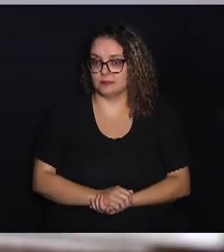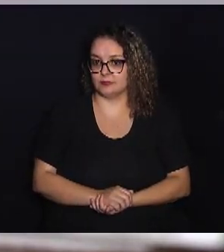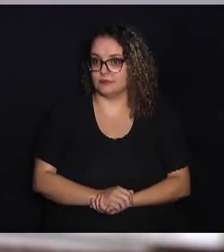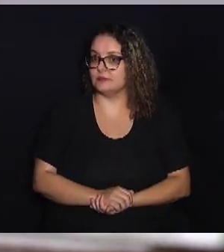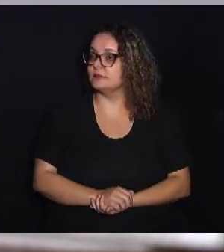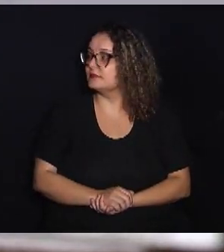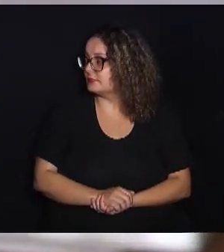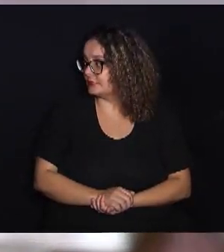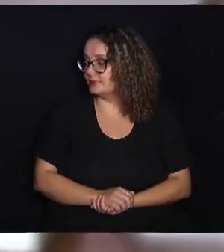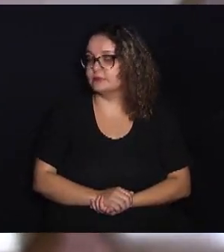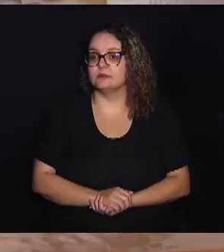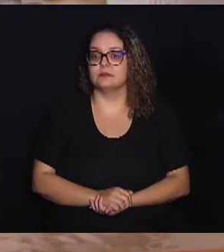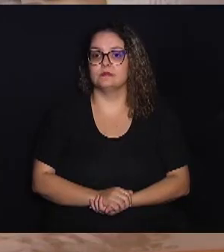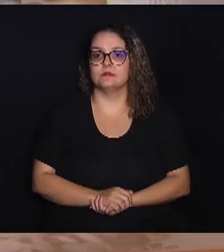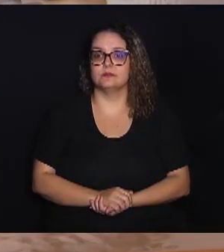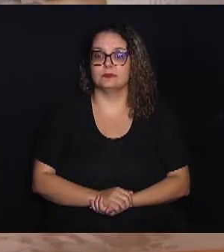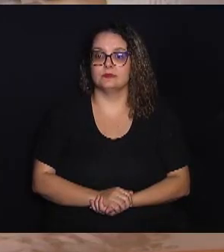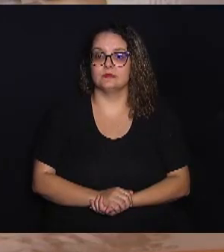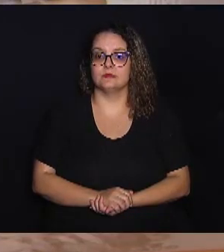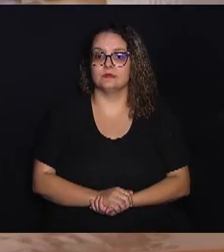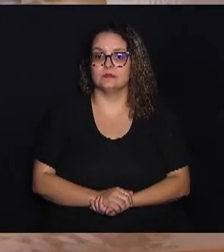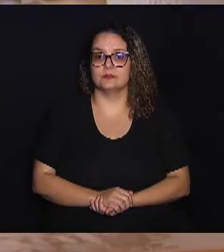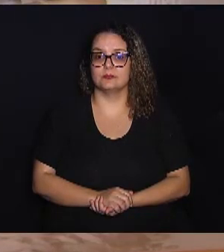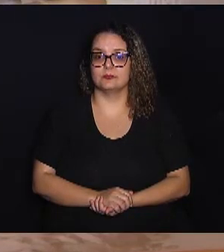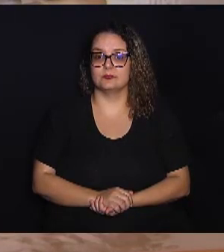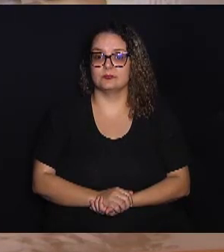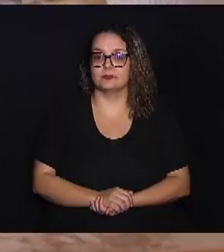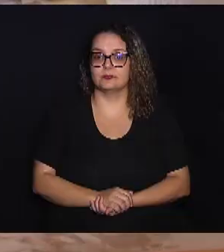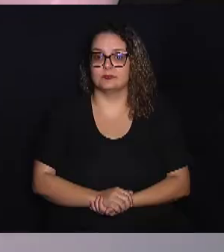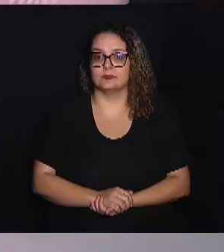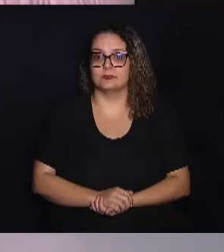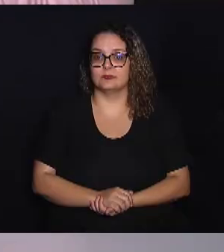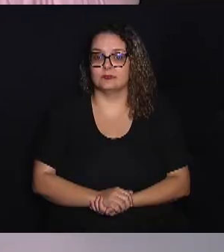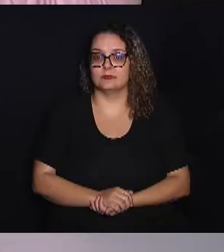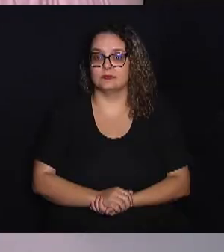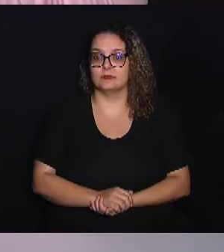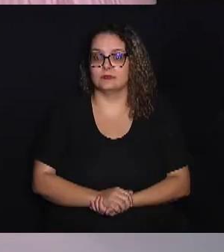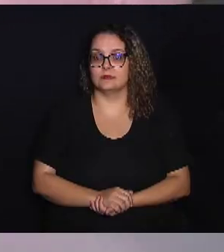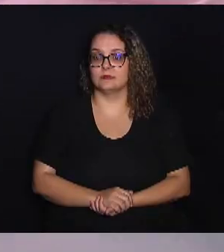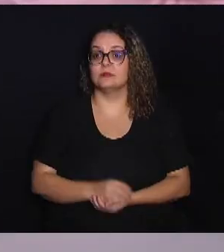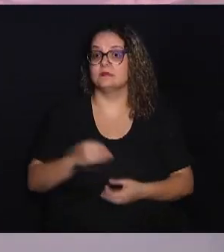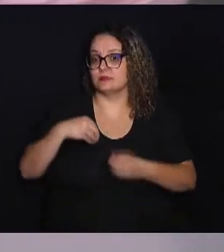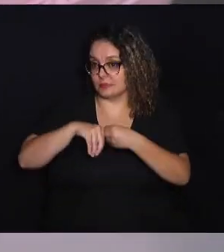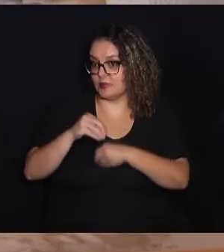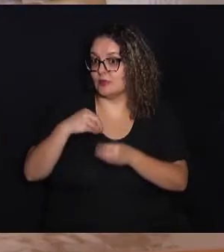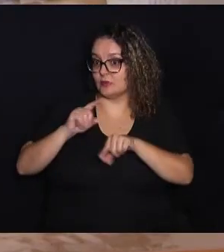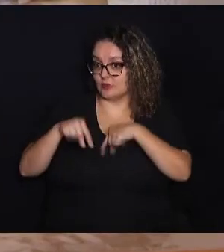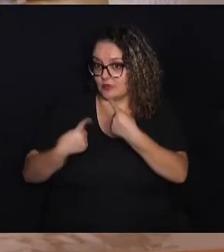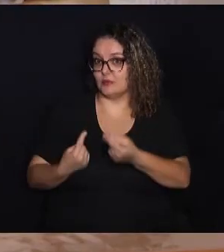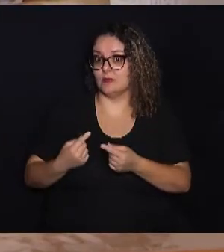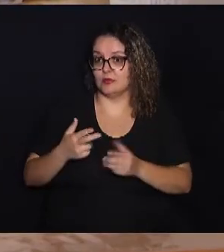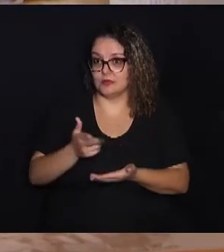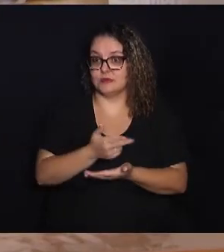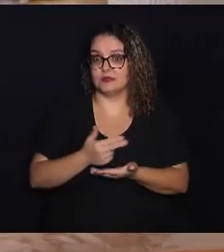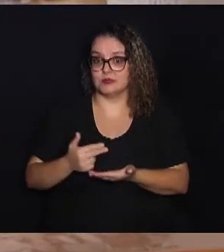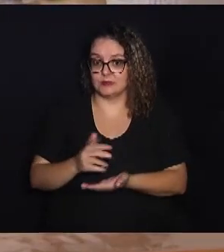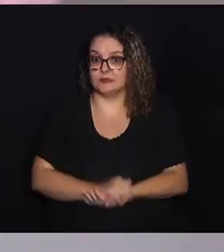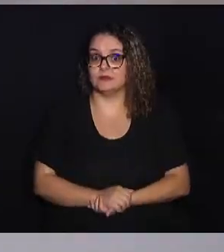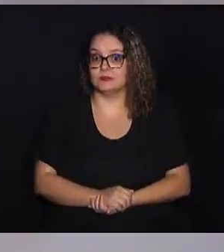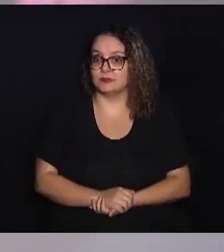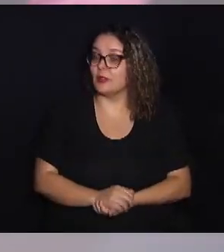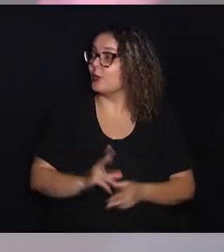E por isso que é bom a luva também, além de não grudar na mão, quando você está trabalhando com várias cores assim, fica mais fácil do que você ter que ir lavar a